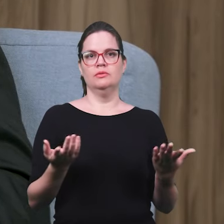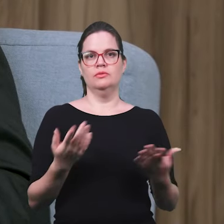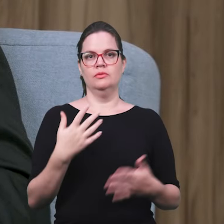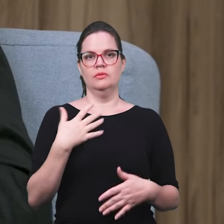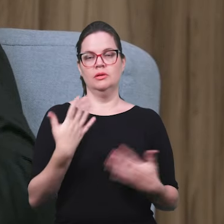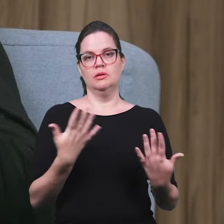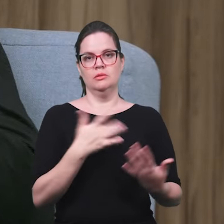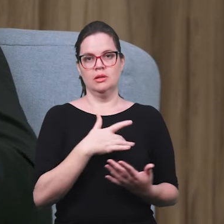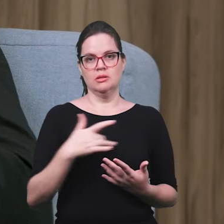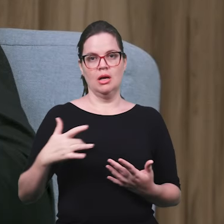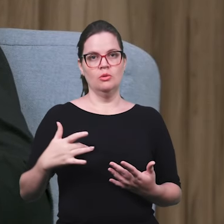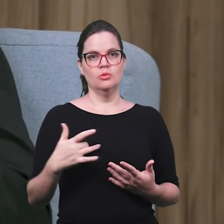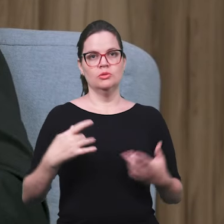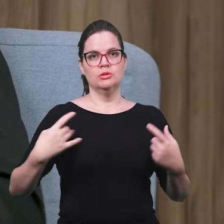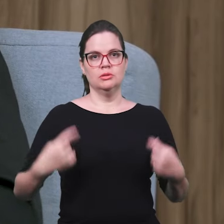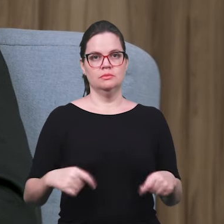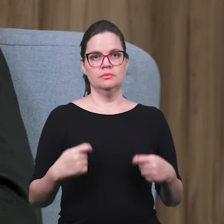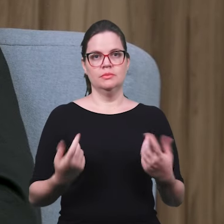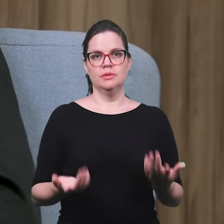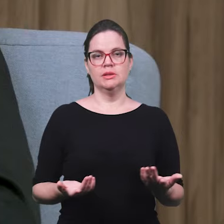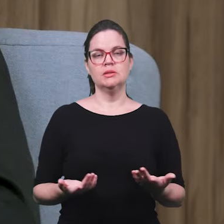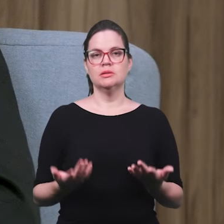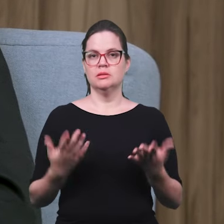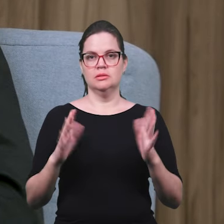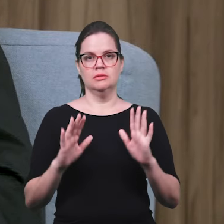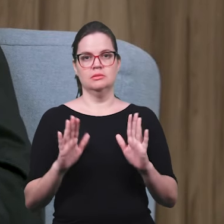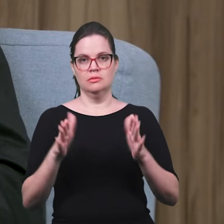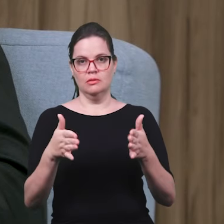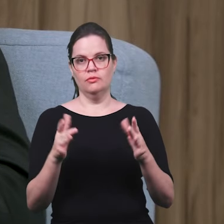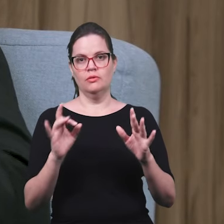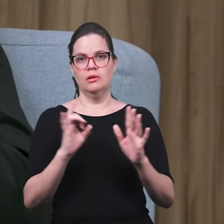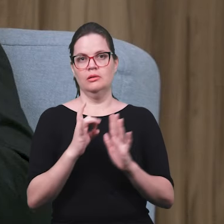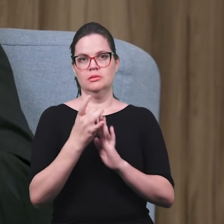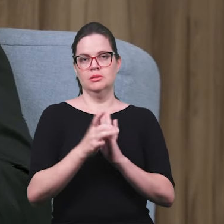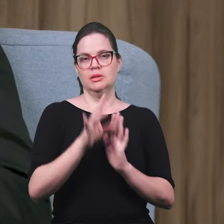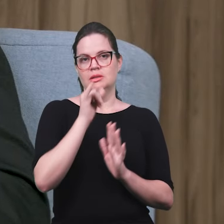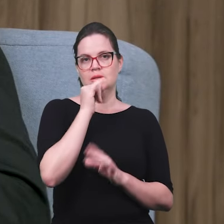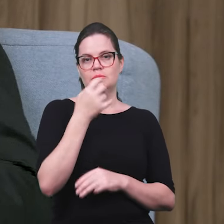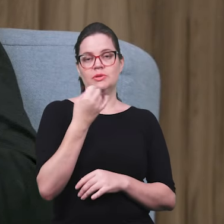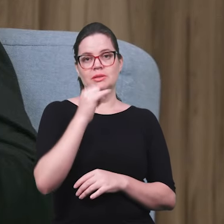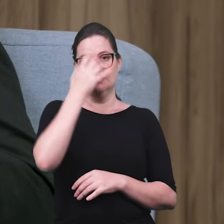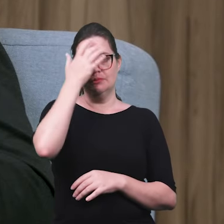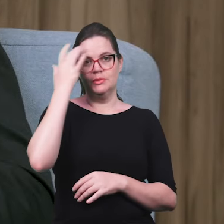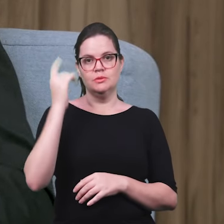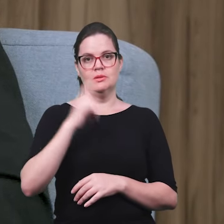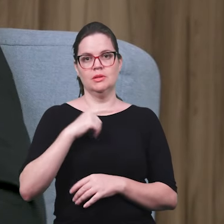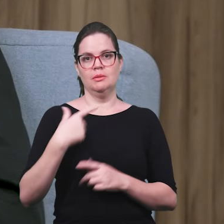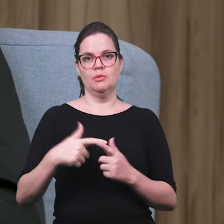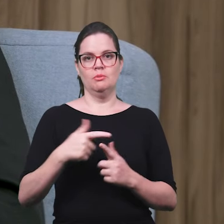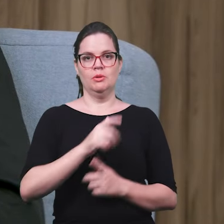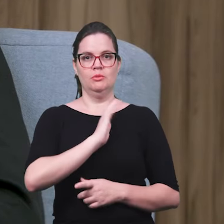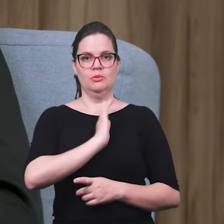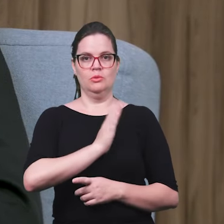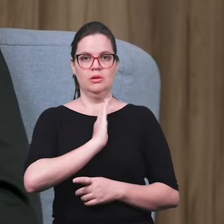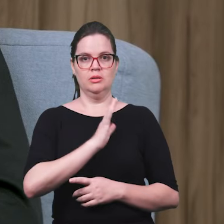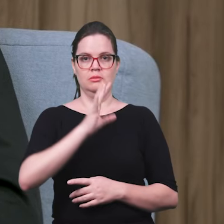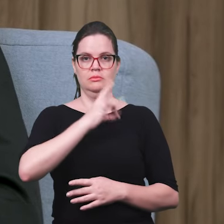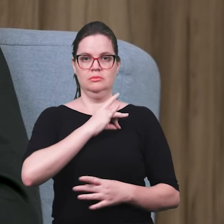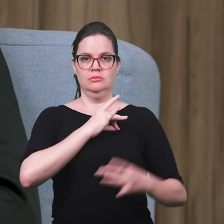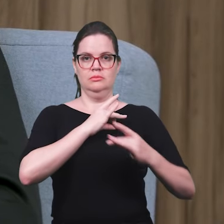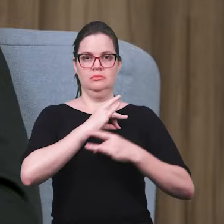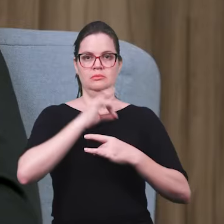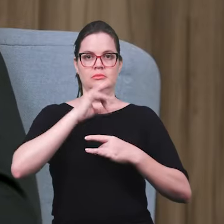uma parte da saúde que é especializada naquilo ali, por exemplo, né? Uma pessoa que sofre com problemas no